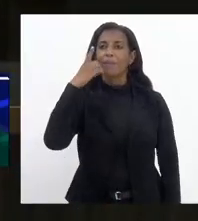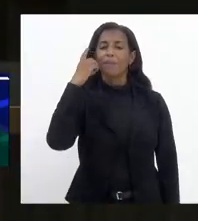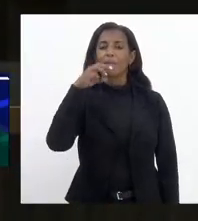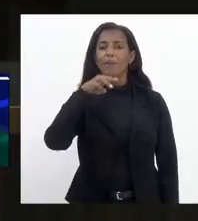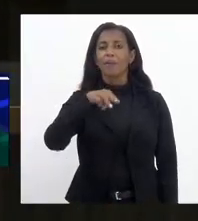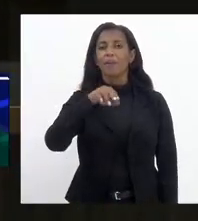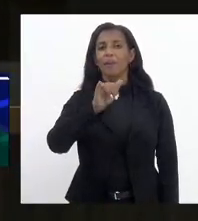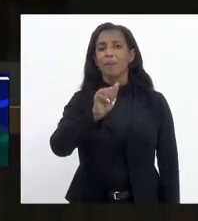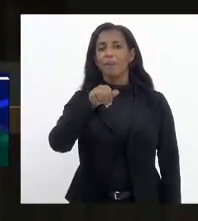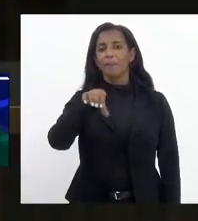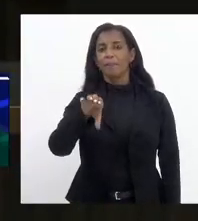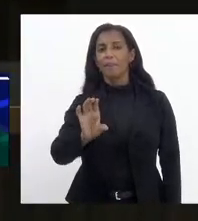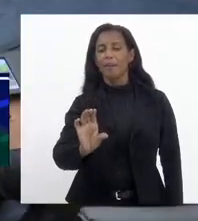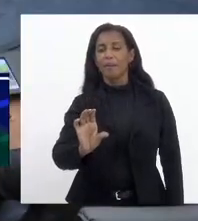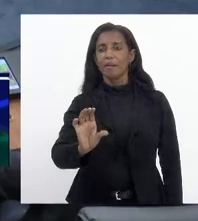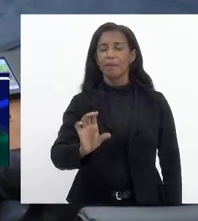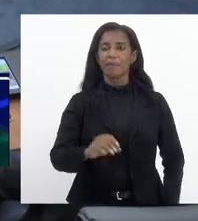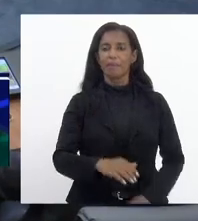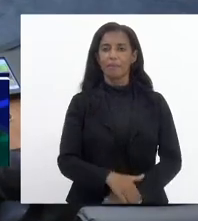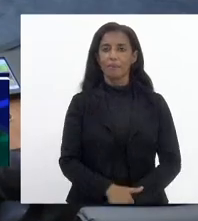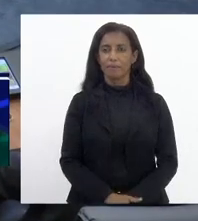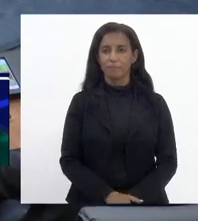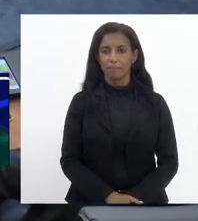Carlos Mink.